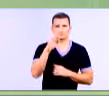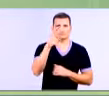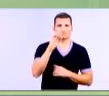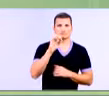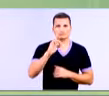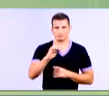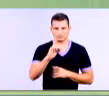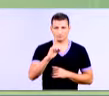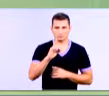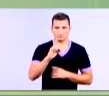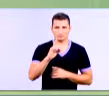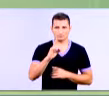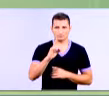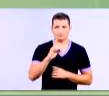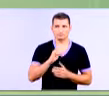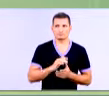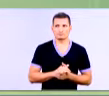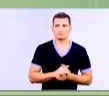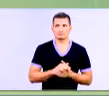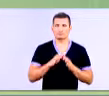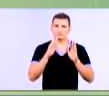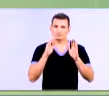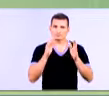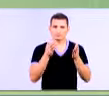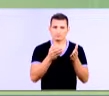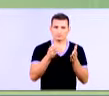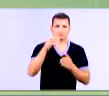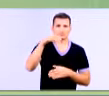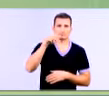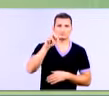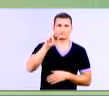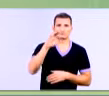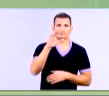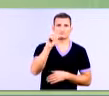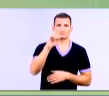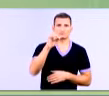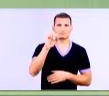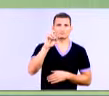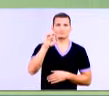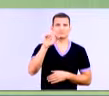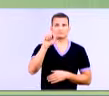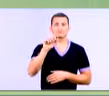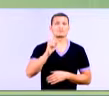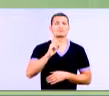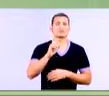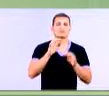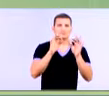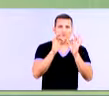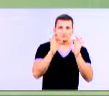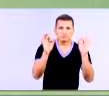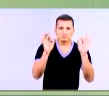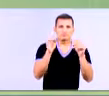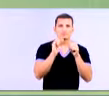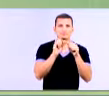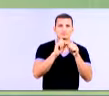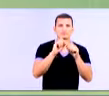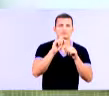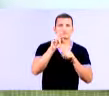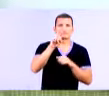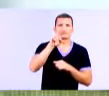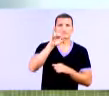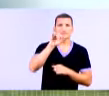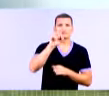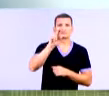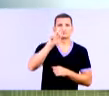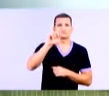código-fonte através de marcadores específicos. Gente, não é mais aquele comentáriozinho que a gente fazia no Visual G, né? Então você tem comentários